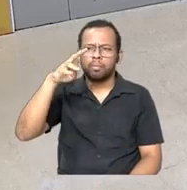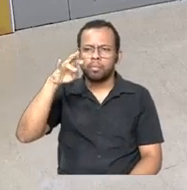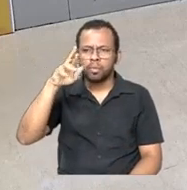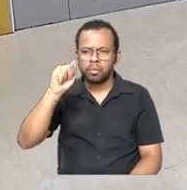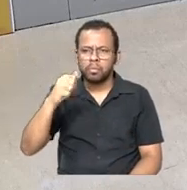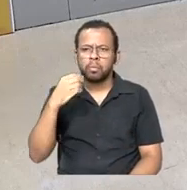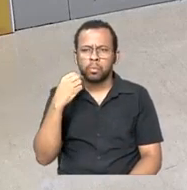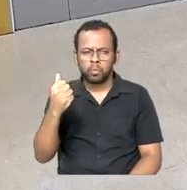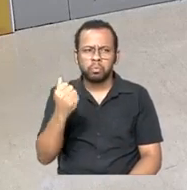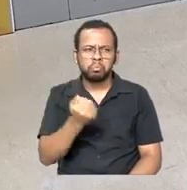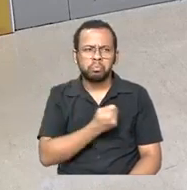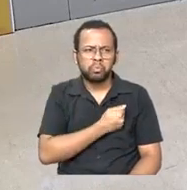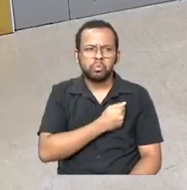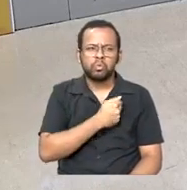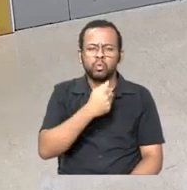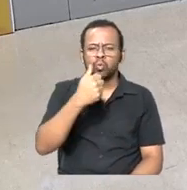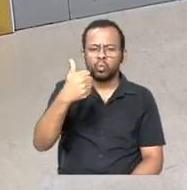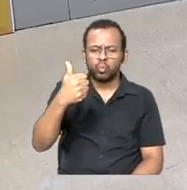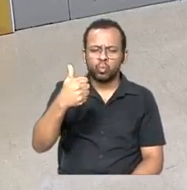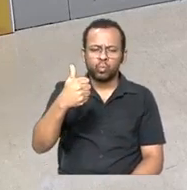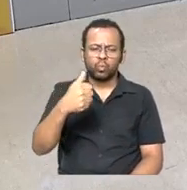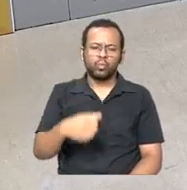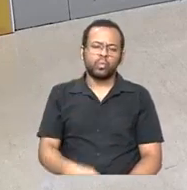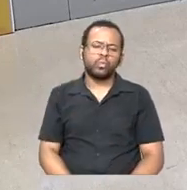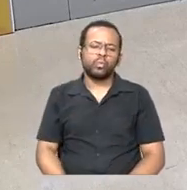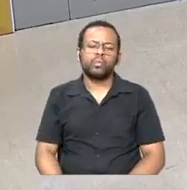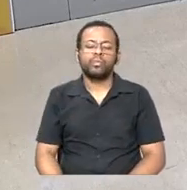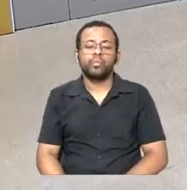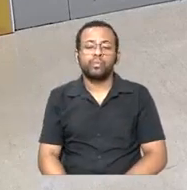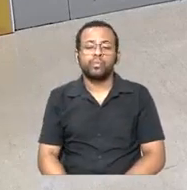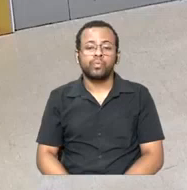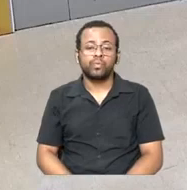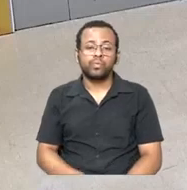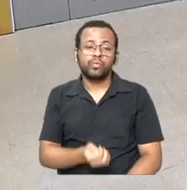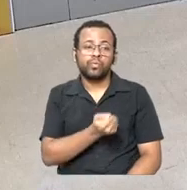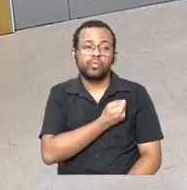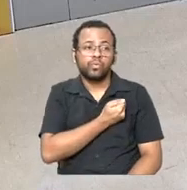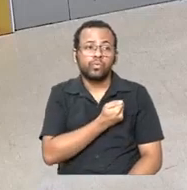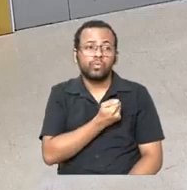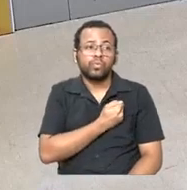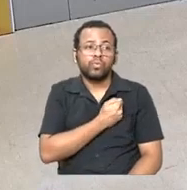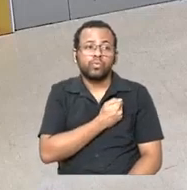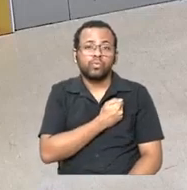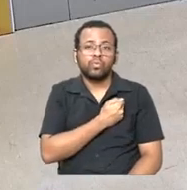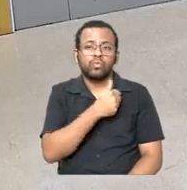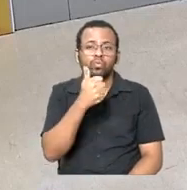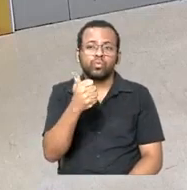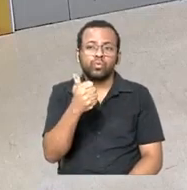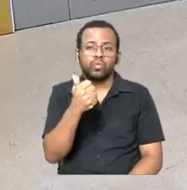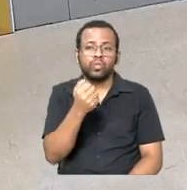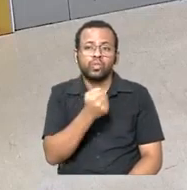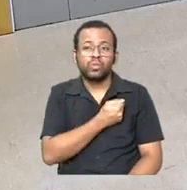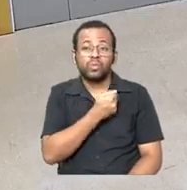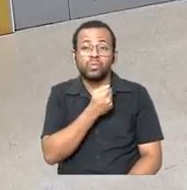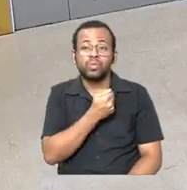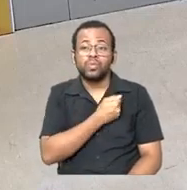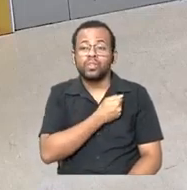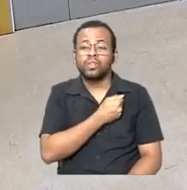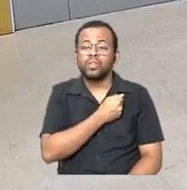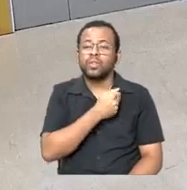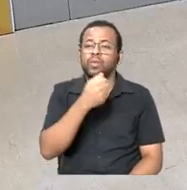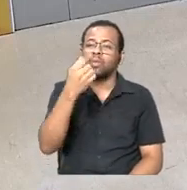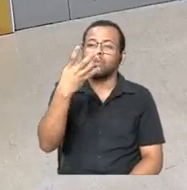muito bem número um número um número um primeira bolinha do